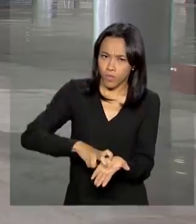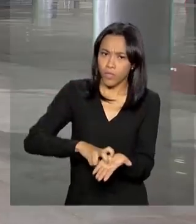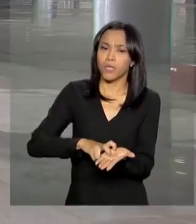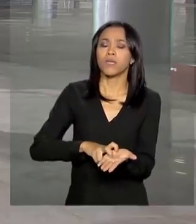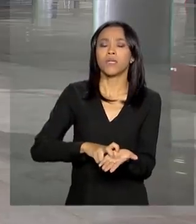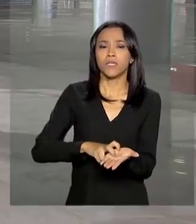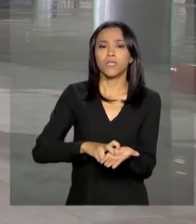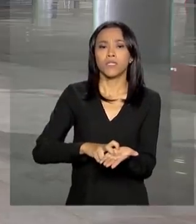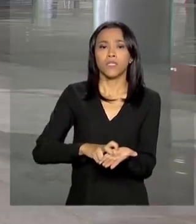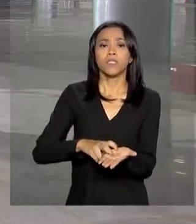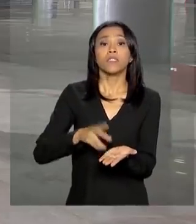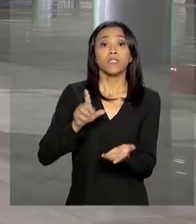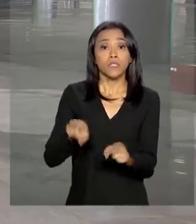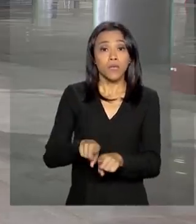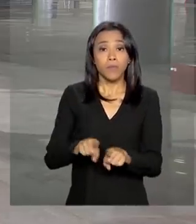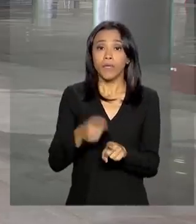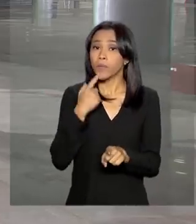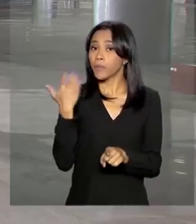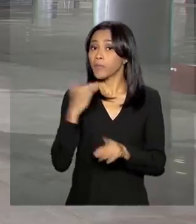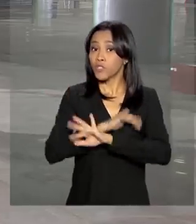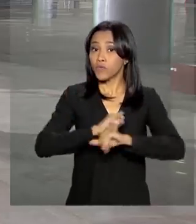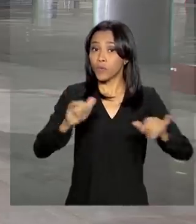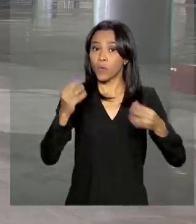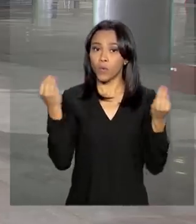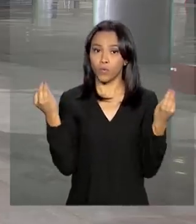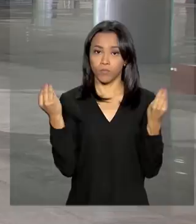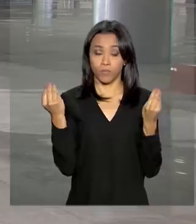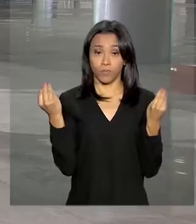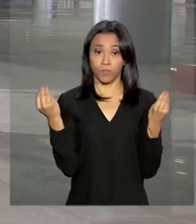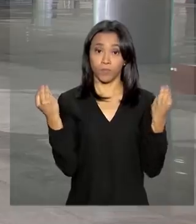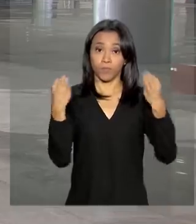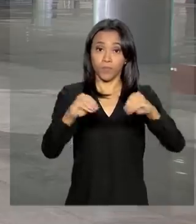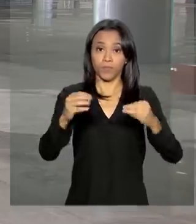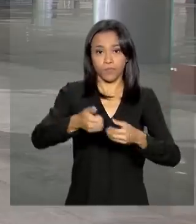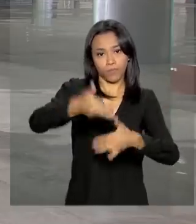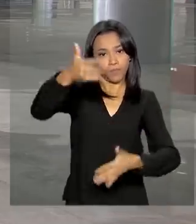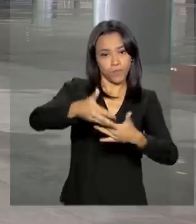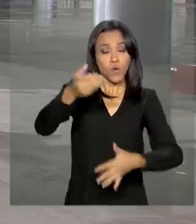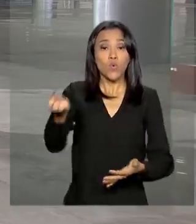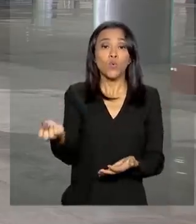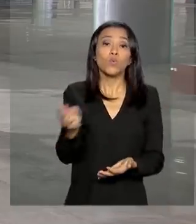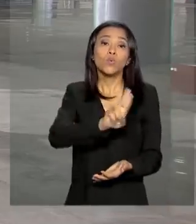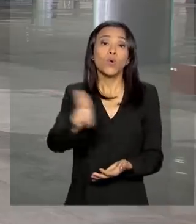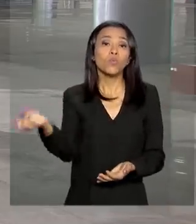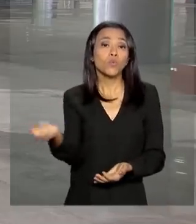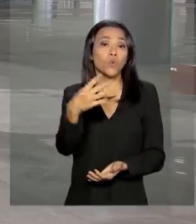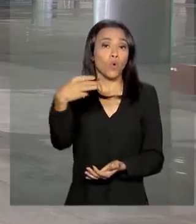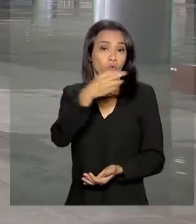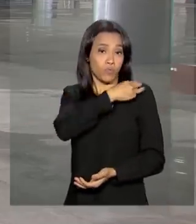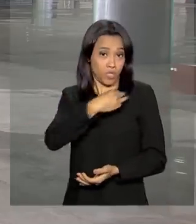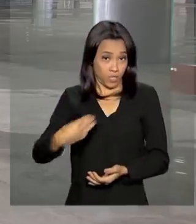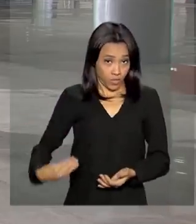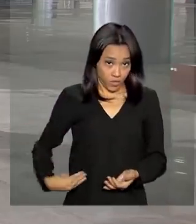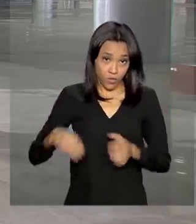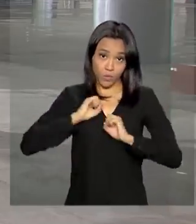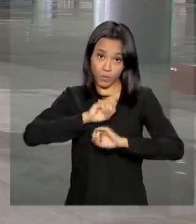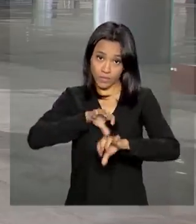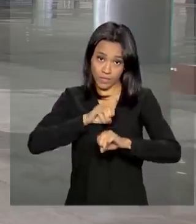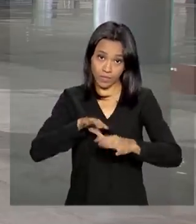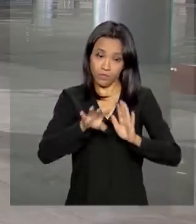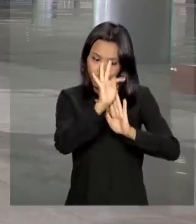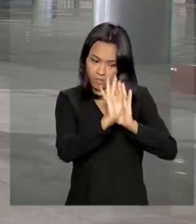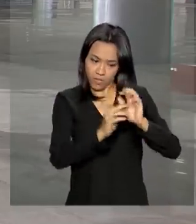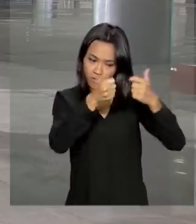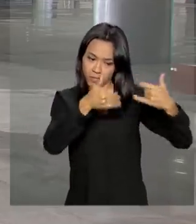pouco divulgou pelas redes sociais o nome do novo ministro da Educação. O texto diz, abre